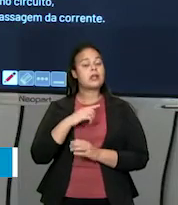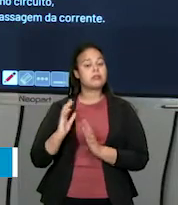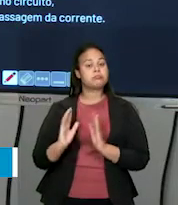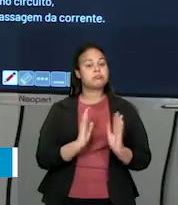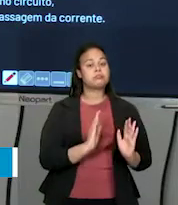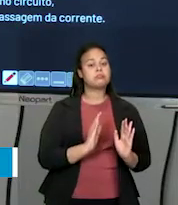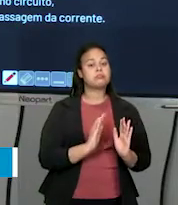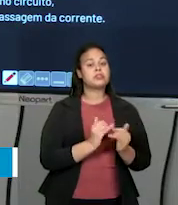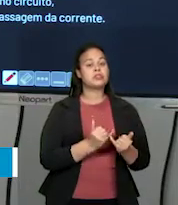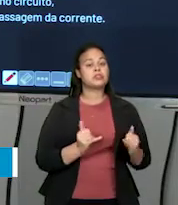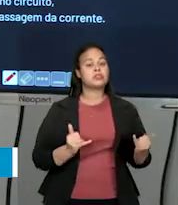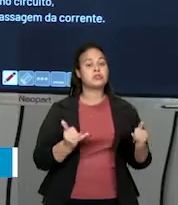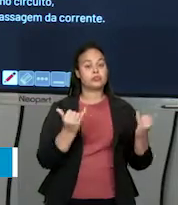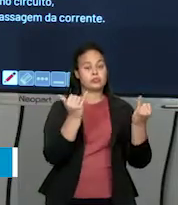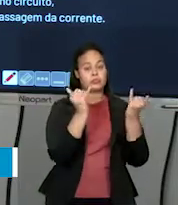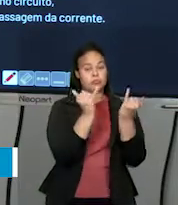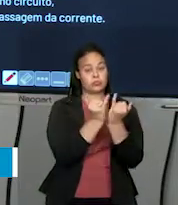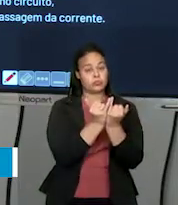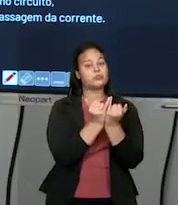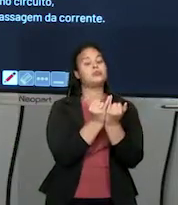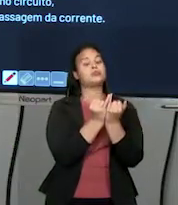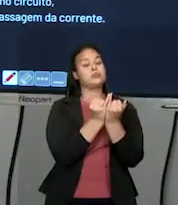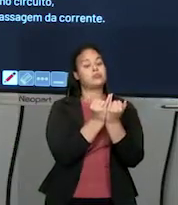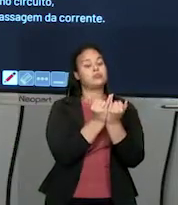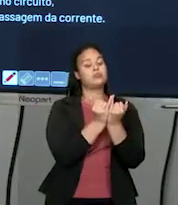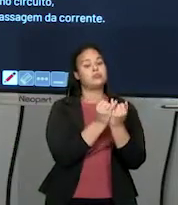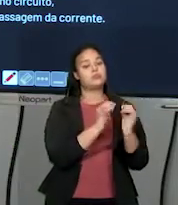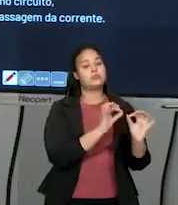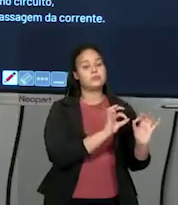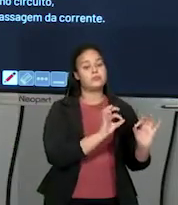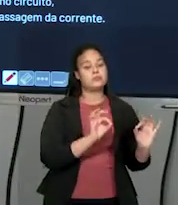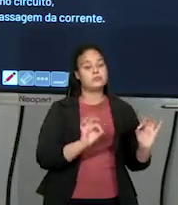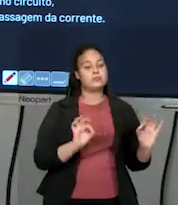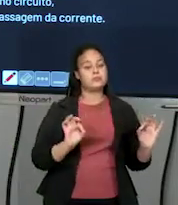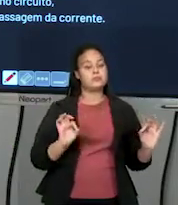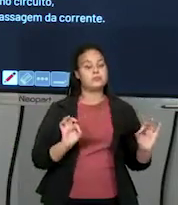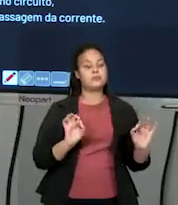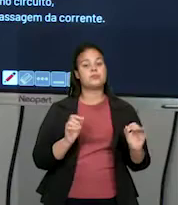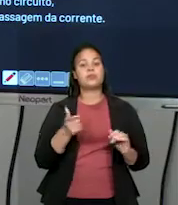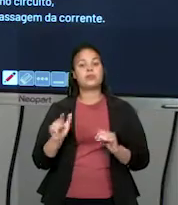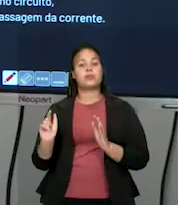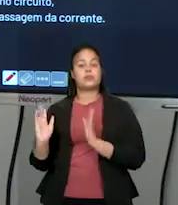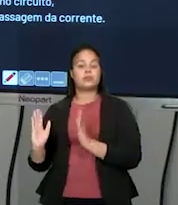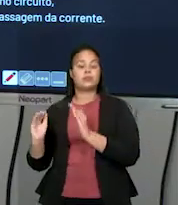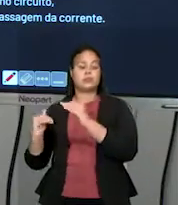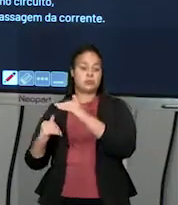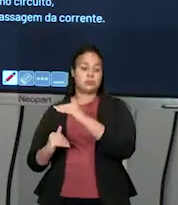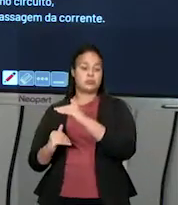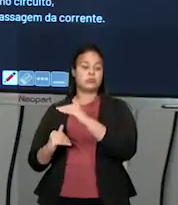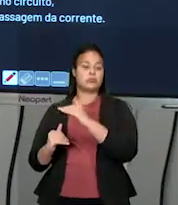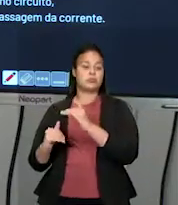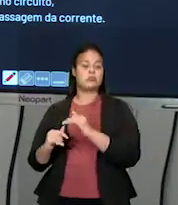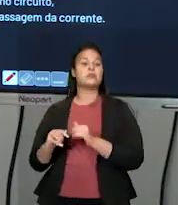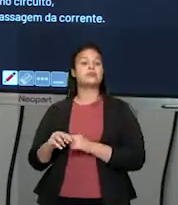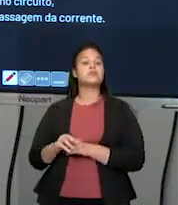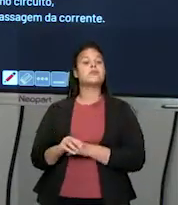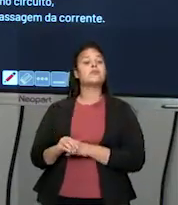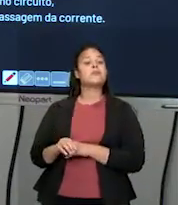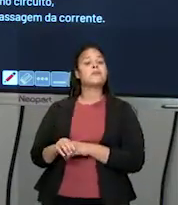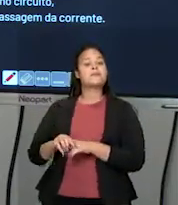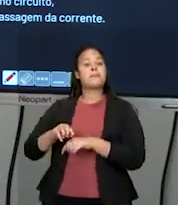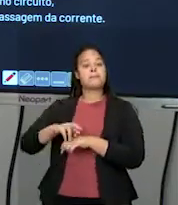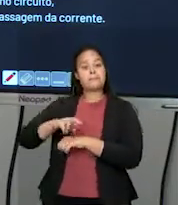do circuito que estão ligadas em série e partes do circuito que estão ligadas em